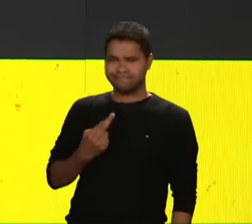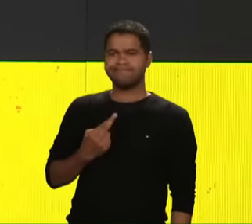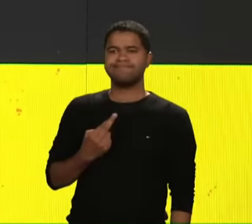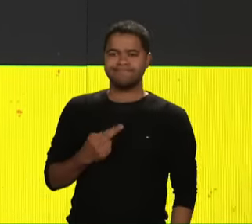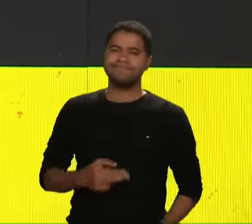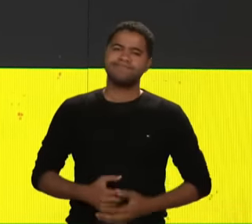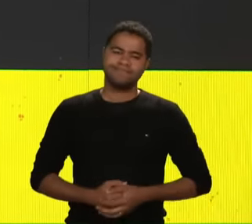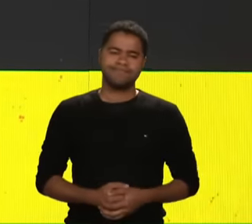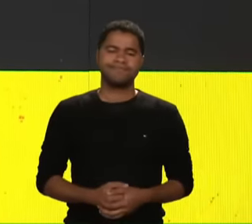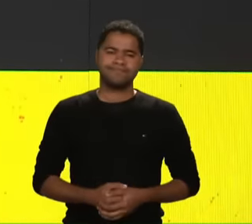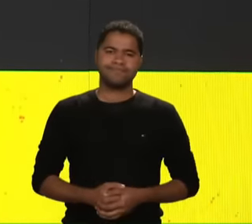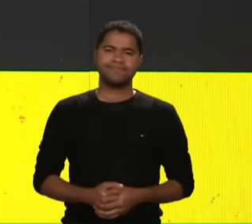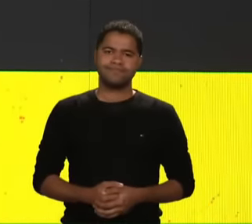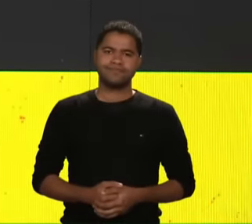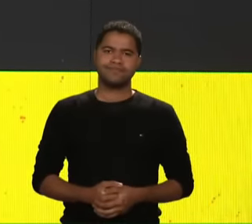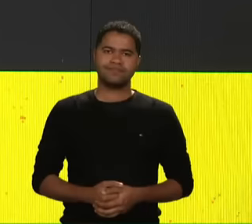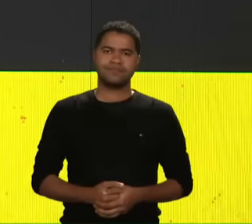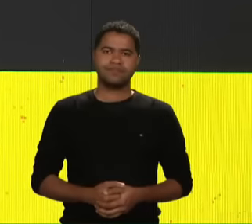Respondidas.